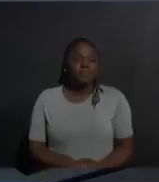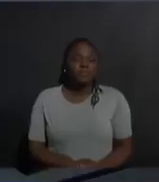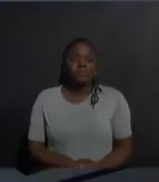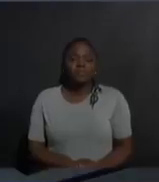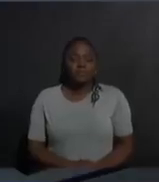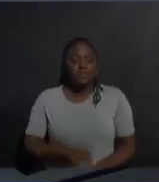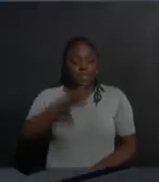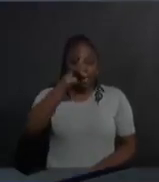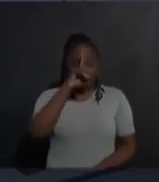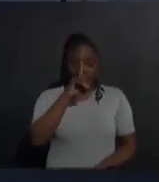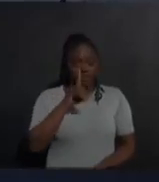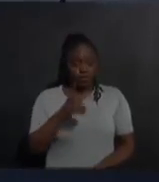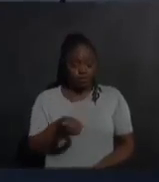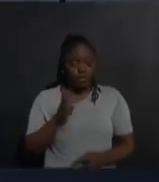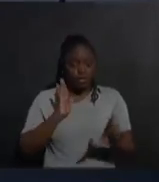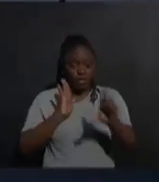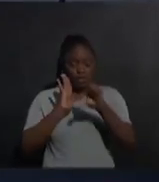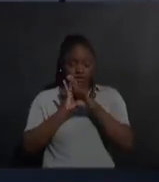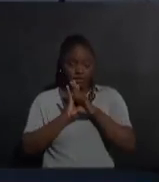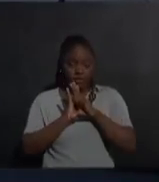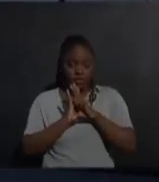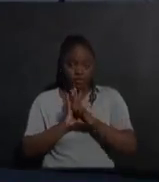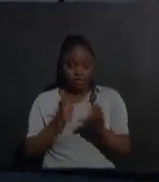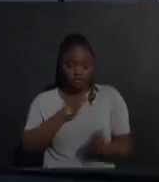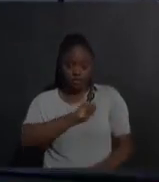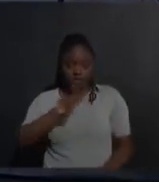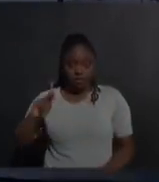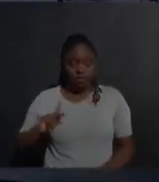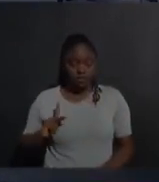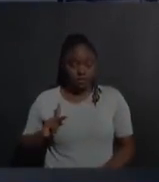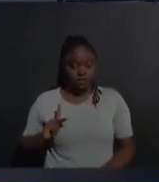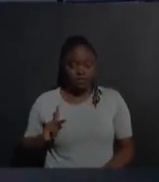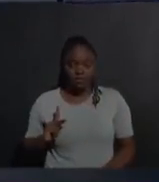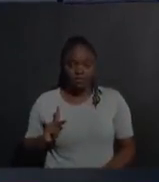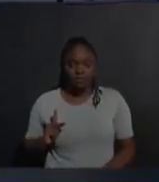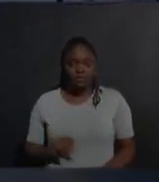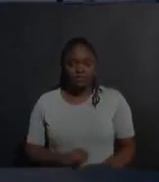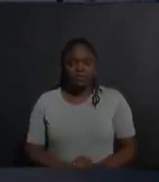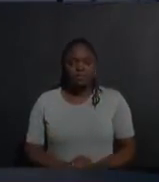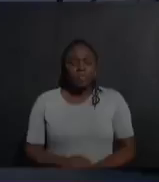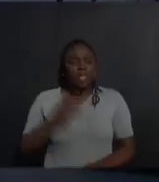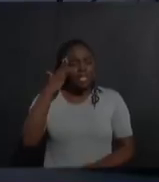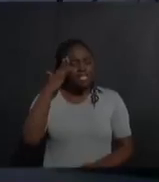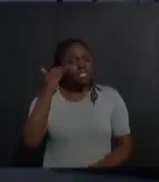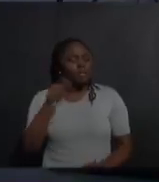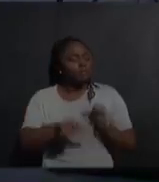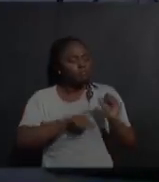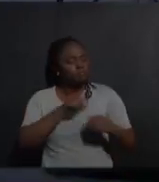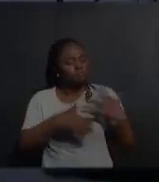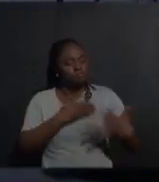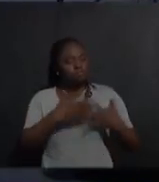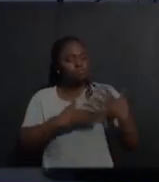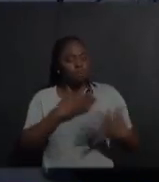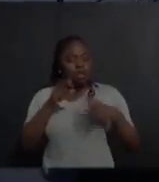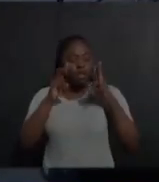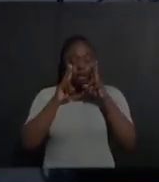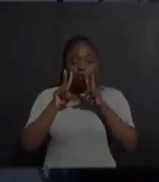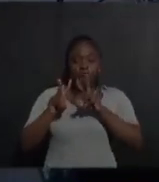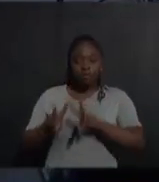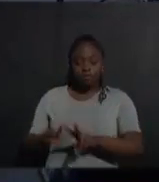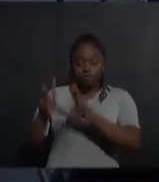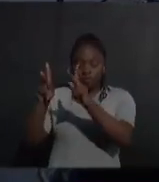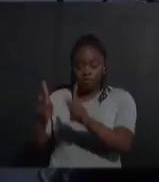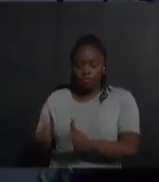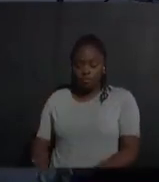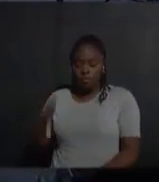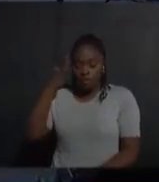A doutrina é dos apóstolos. Sabe o que é avivamento? É olhar para uma pessoa e reconhecer que ela